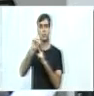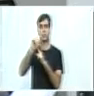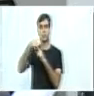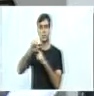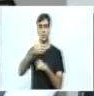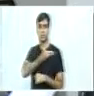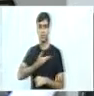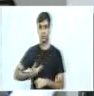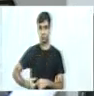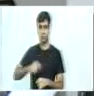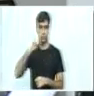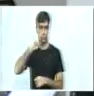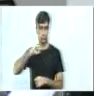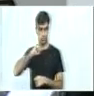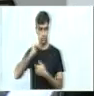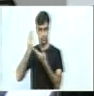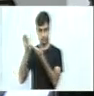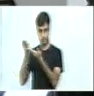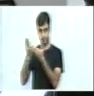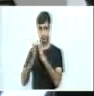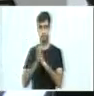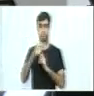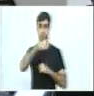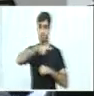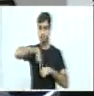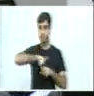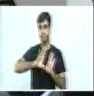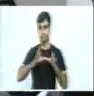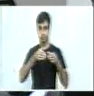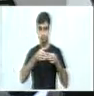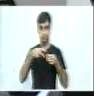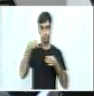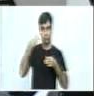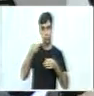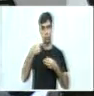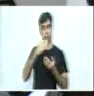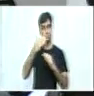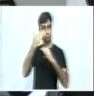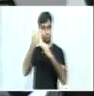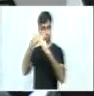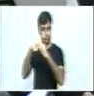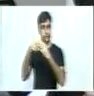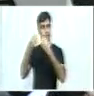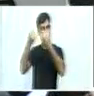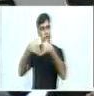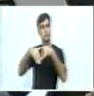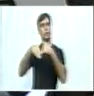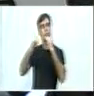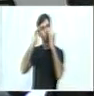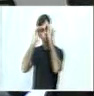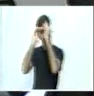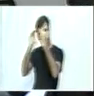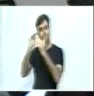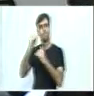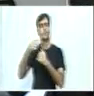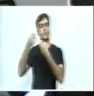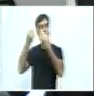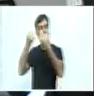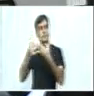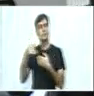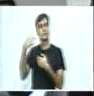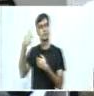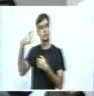Minas Gerais. Os vereadores que esta subscrevem vêm respeitosamente